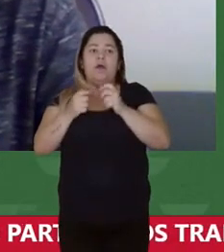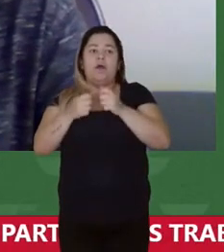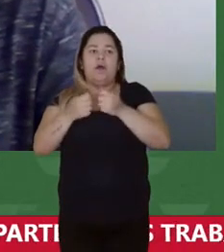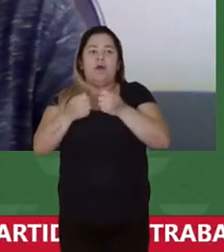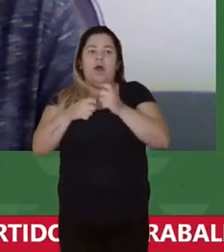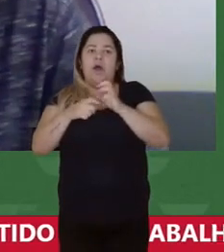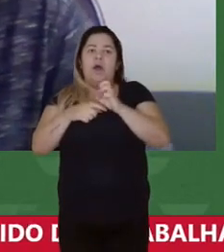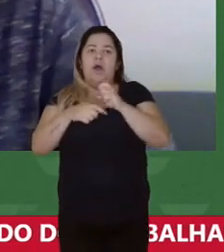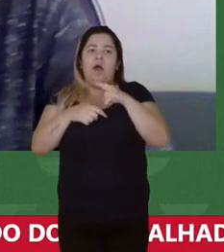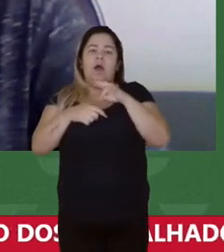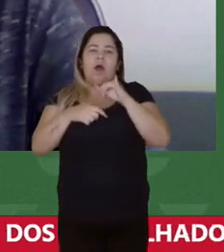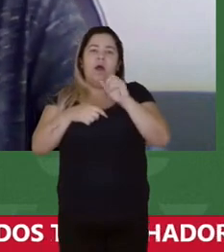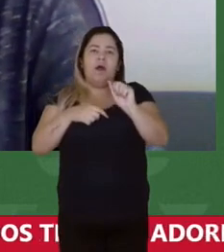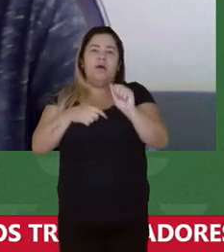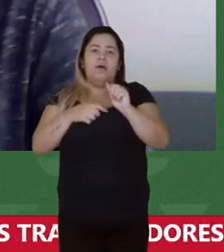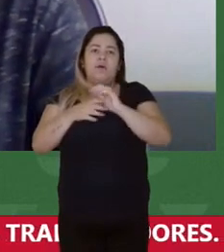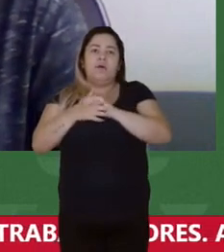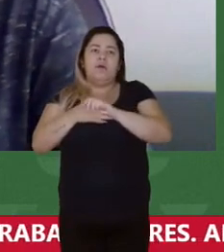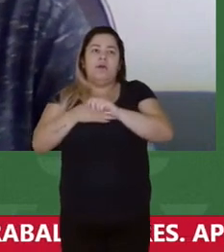disse.